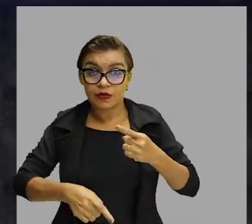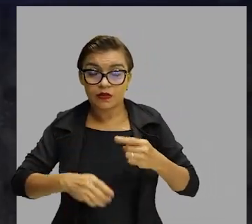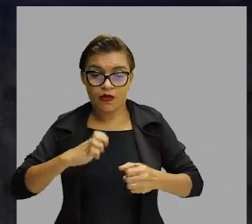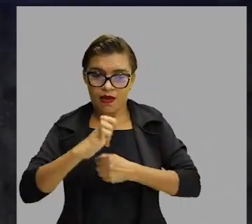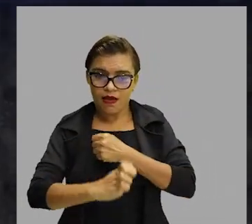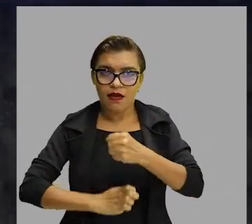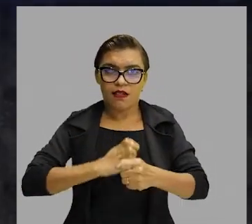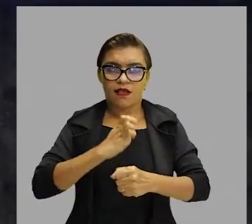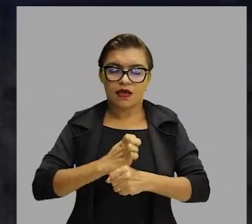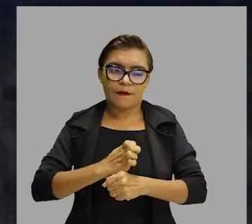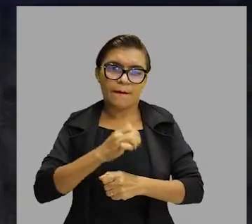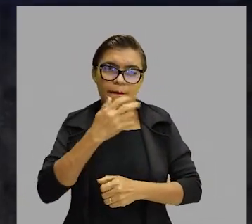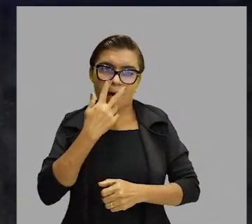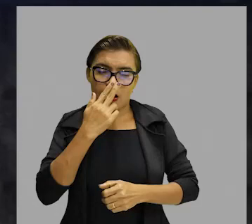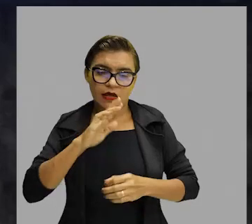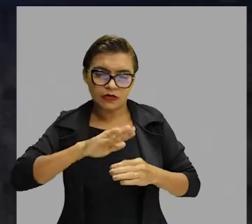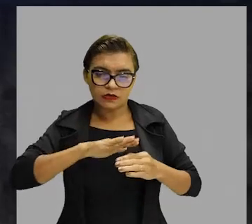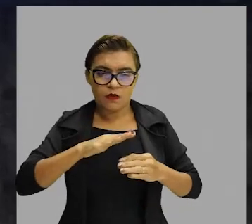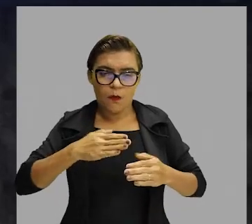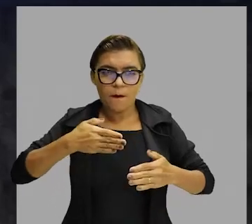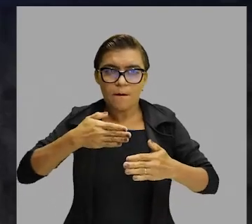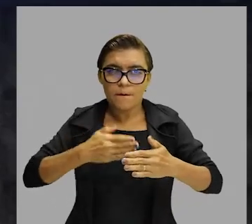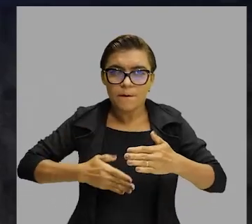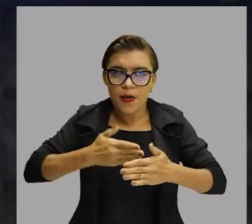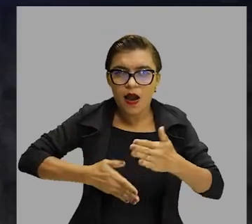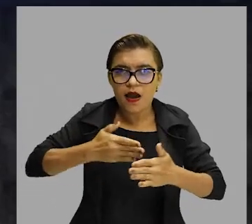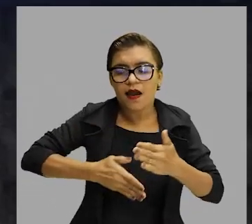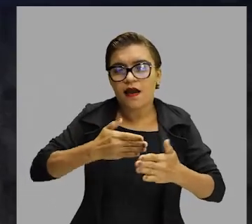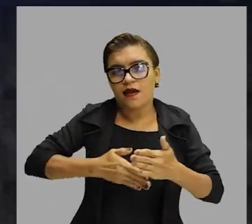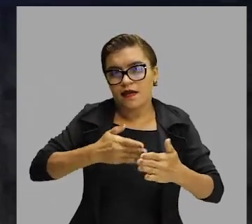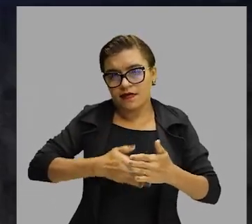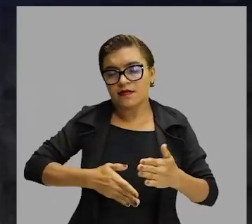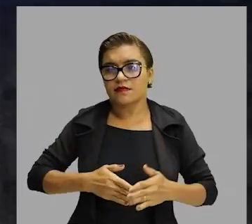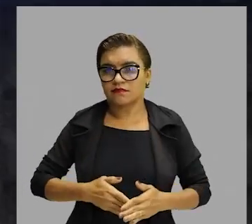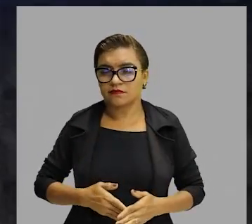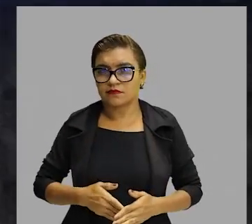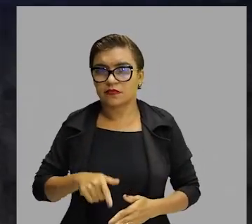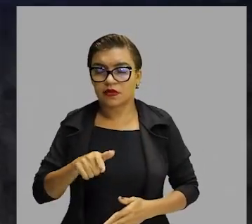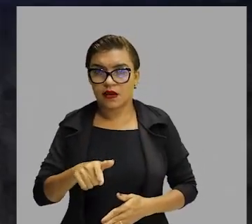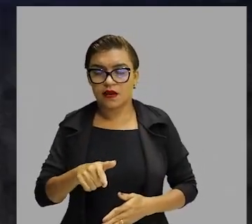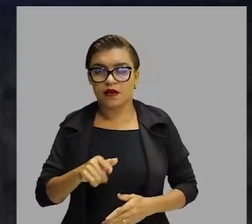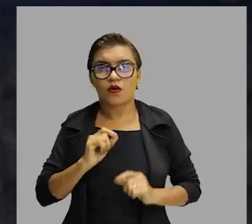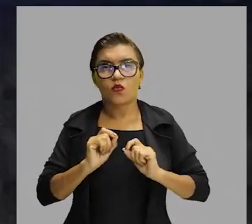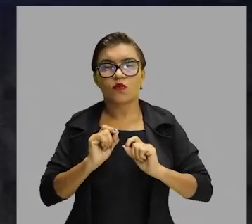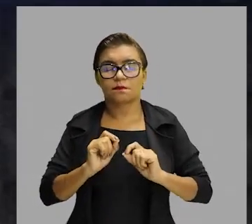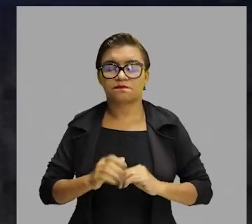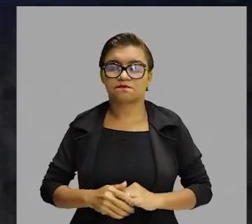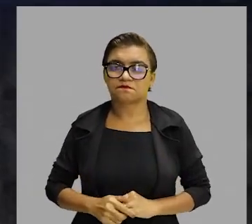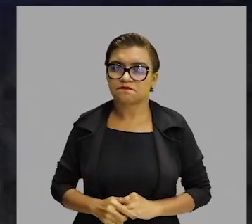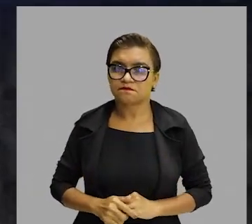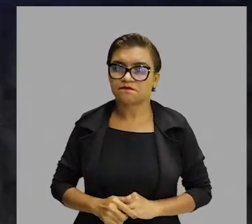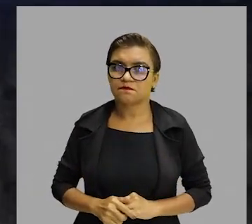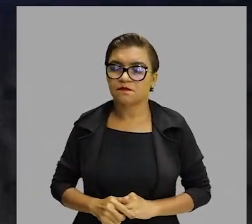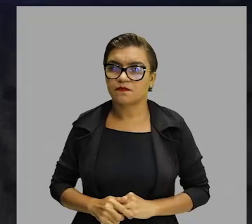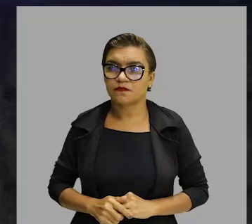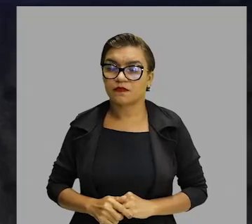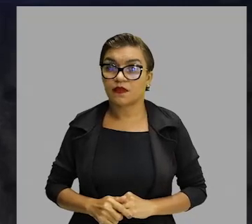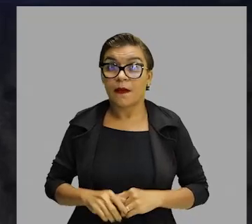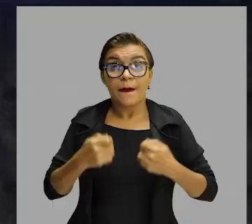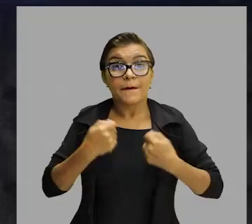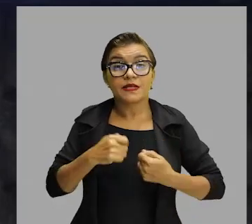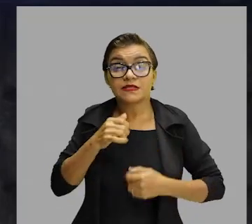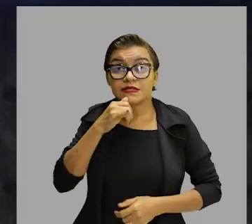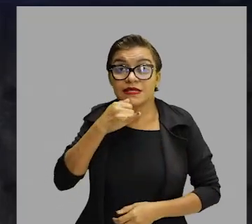um buraco ou uma barreira, né, entre eles, em que tem que ter uma energia muito